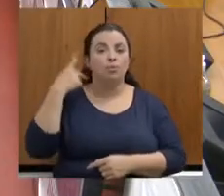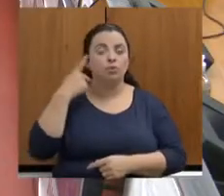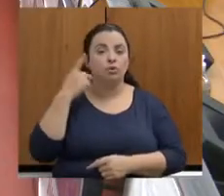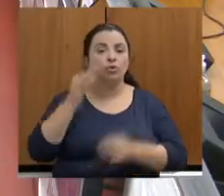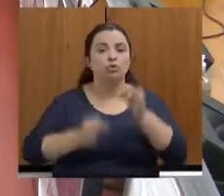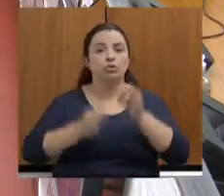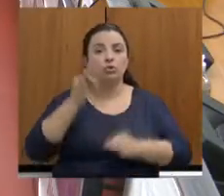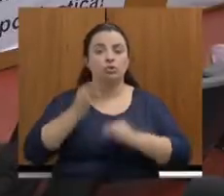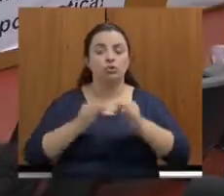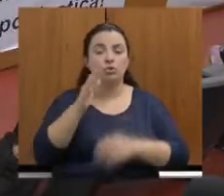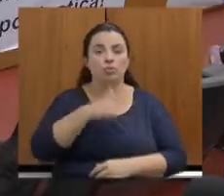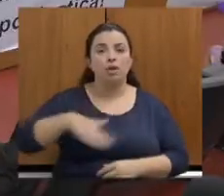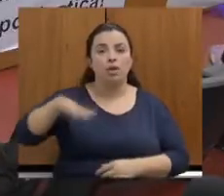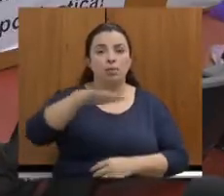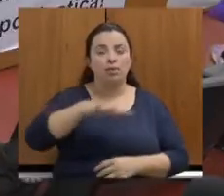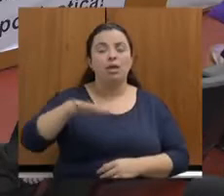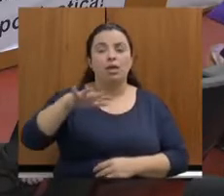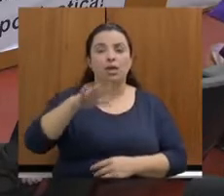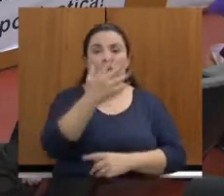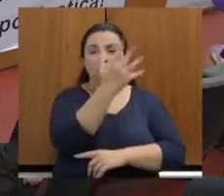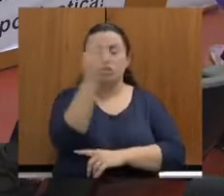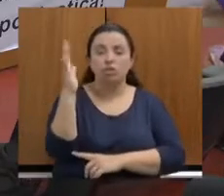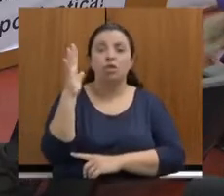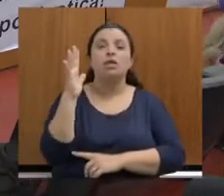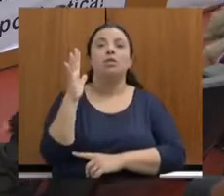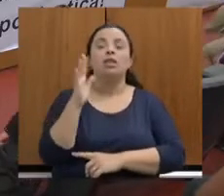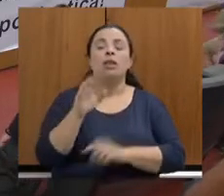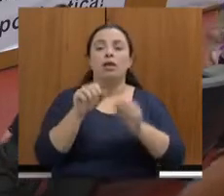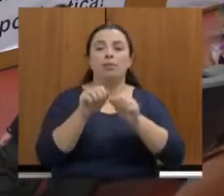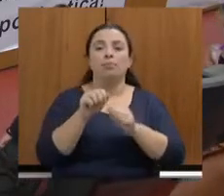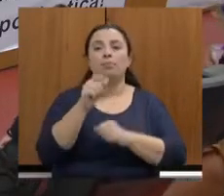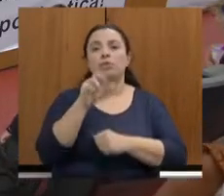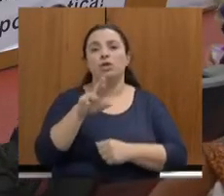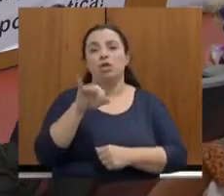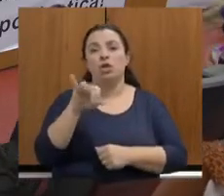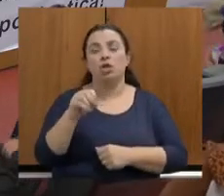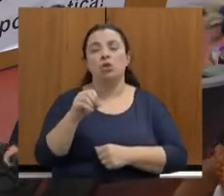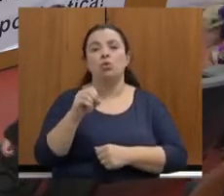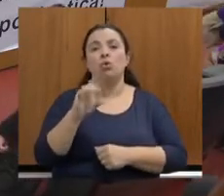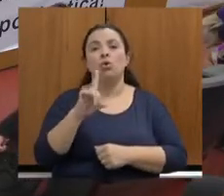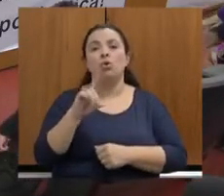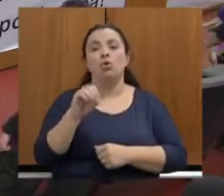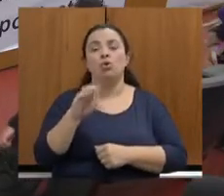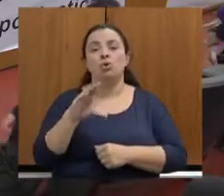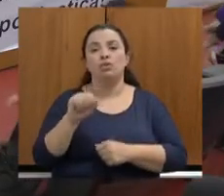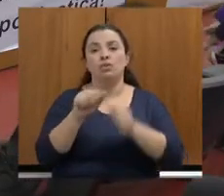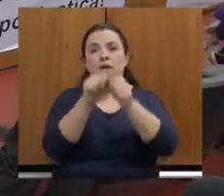ambiente da Bacia do Rio Doce por favor E aí